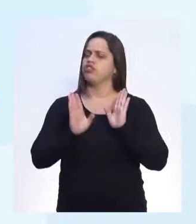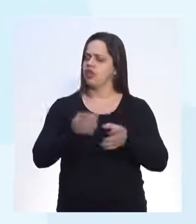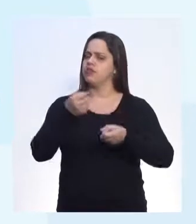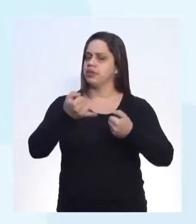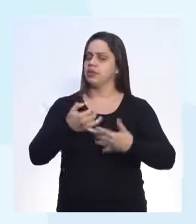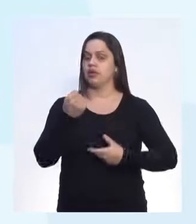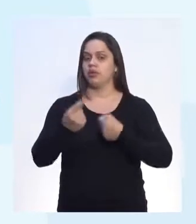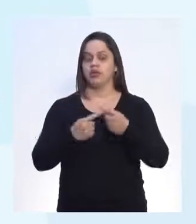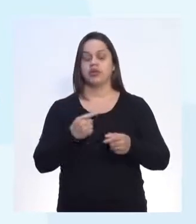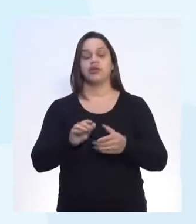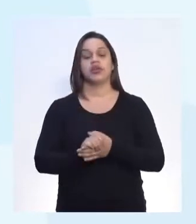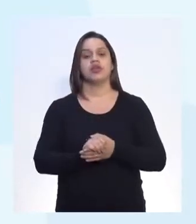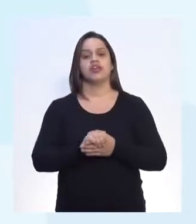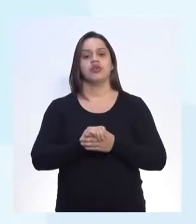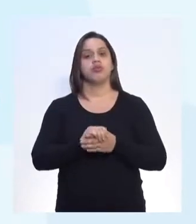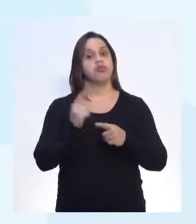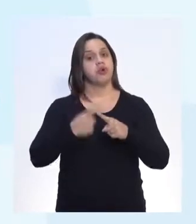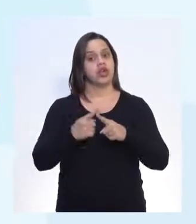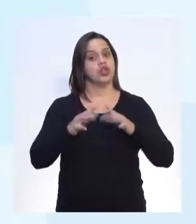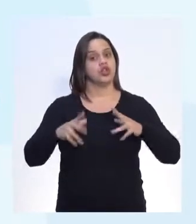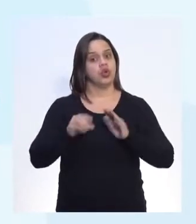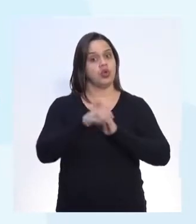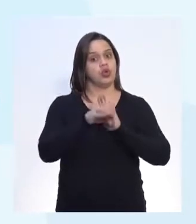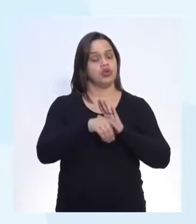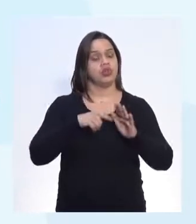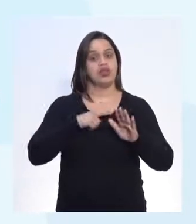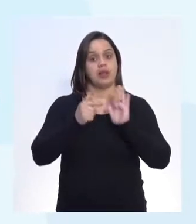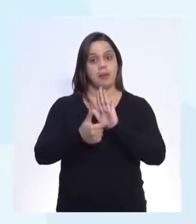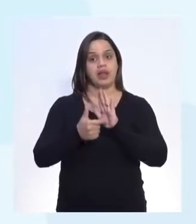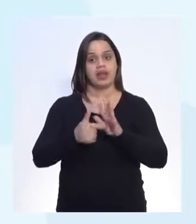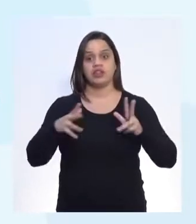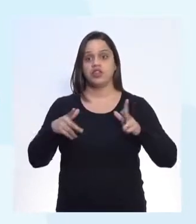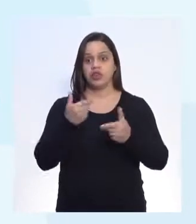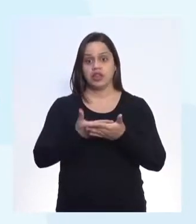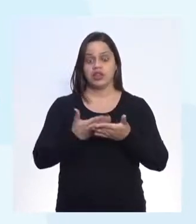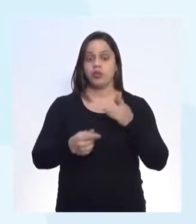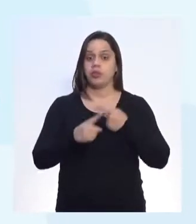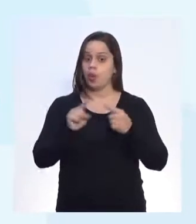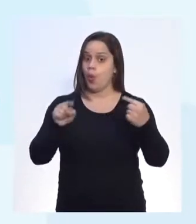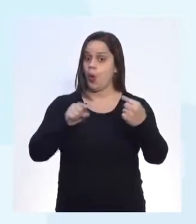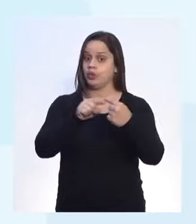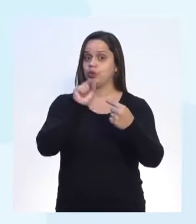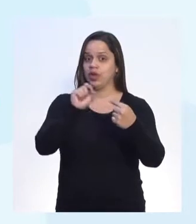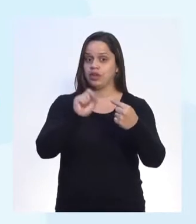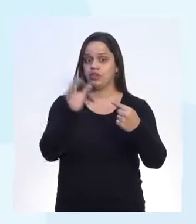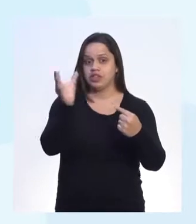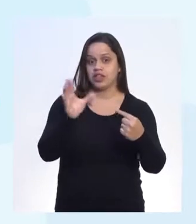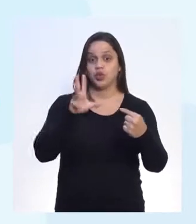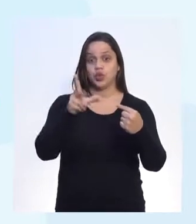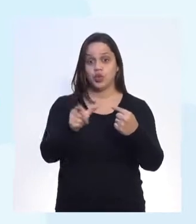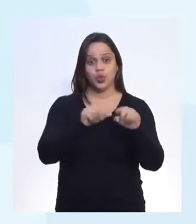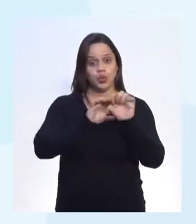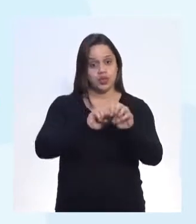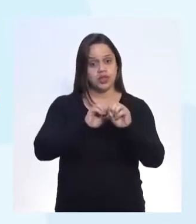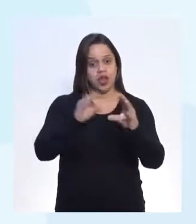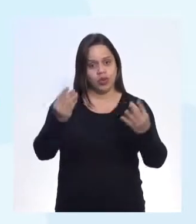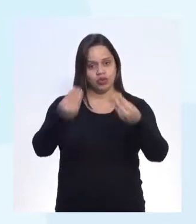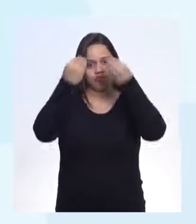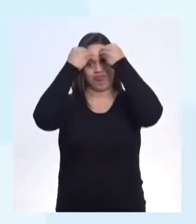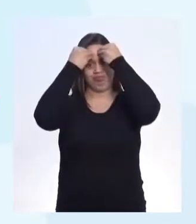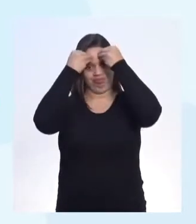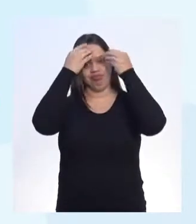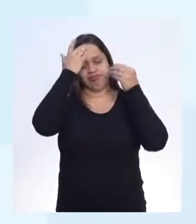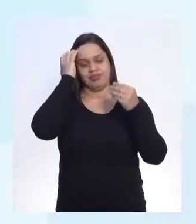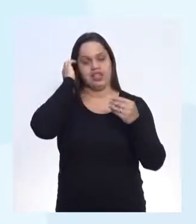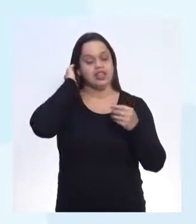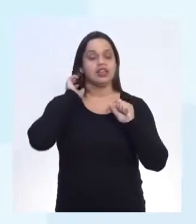esse conceito ele aparece em todas as aulas. Ele tem um objetivo, é que você fixe essa ideia mesmo, tudo bem? Então, a relação entre a parte